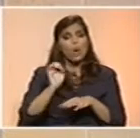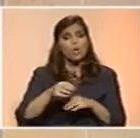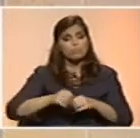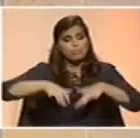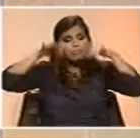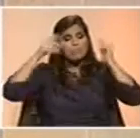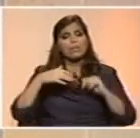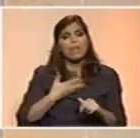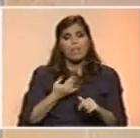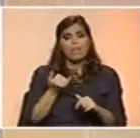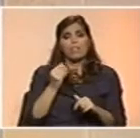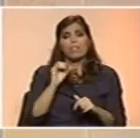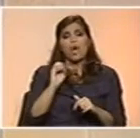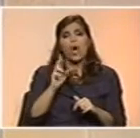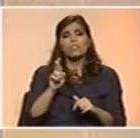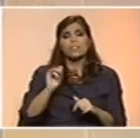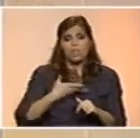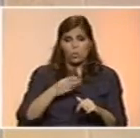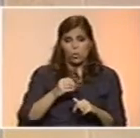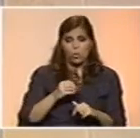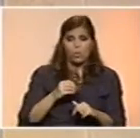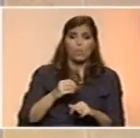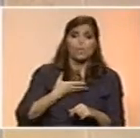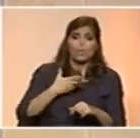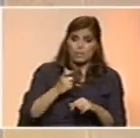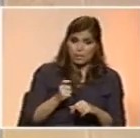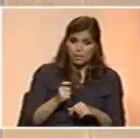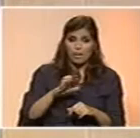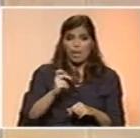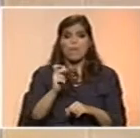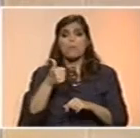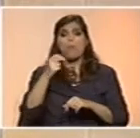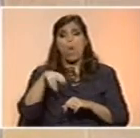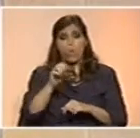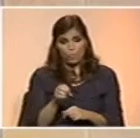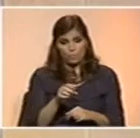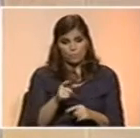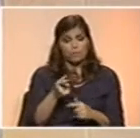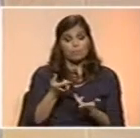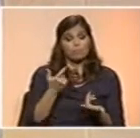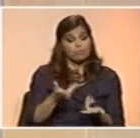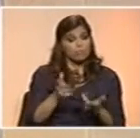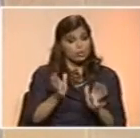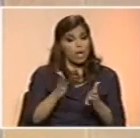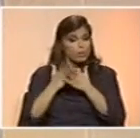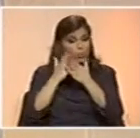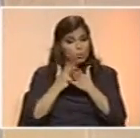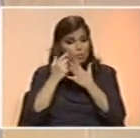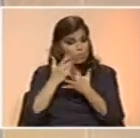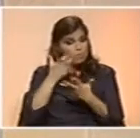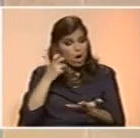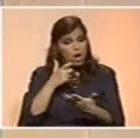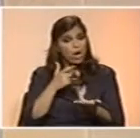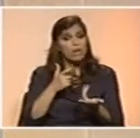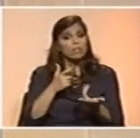dia, o grande problema ambiental são, sem dúvida, as alterações climáticas. Foi estimada o impacto da pecuária